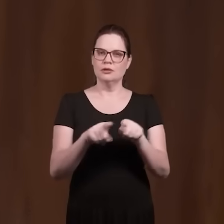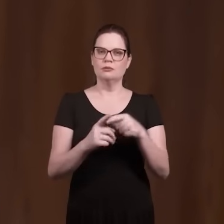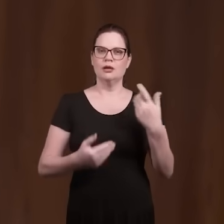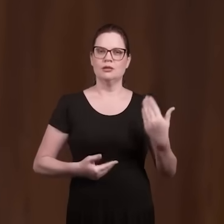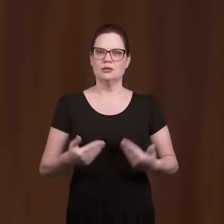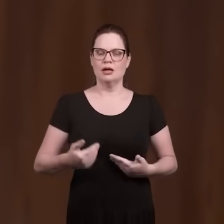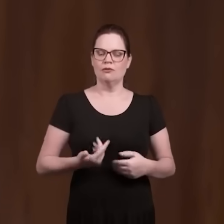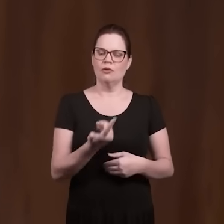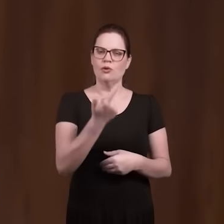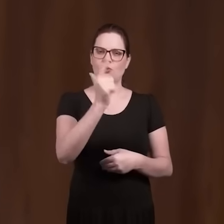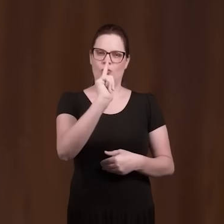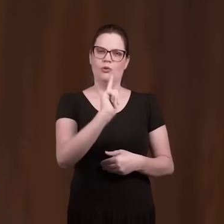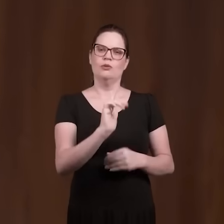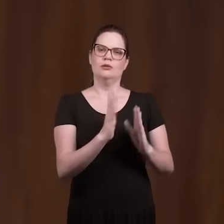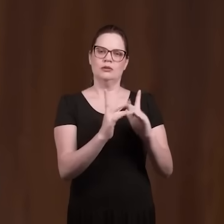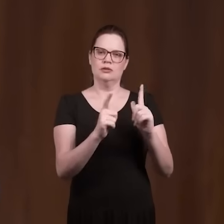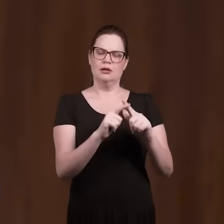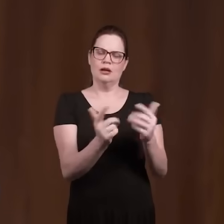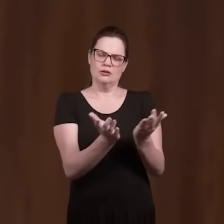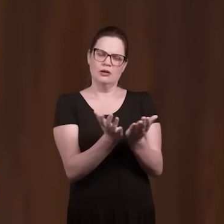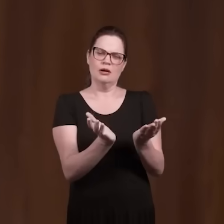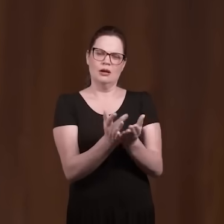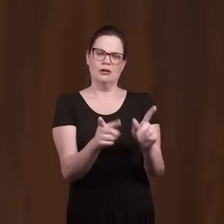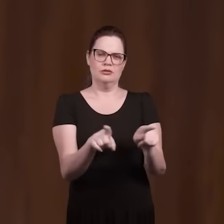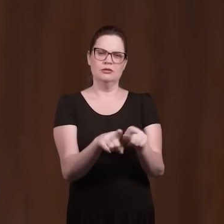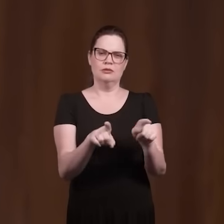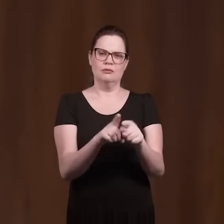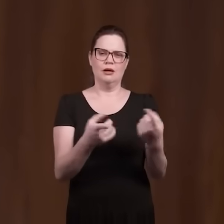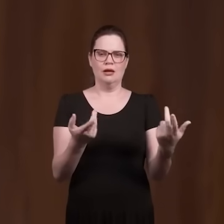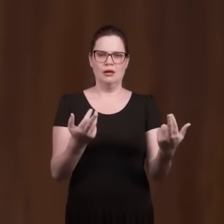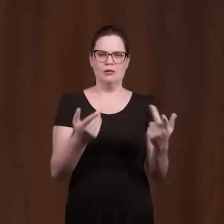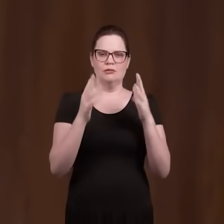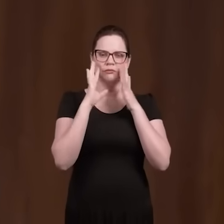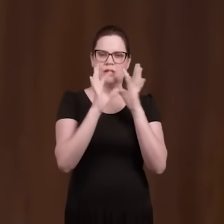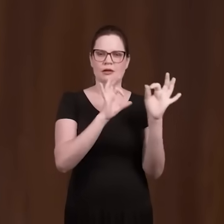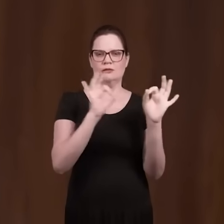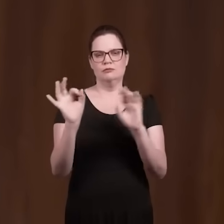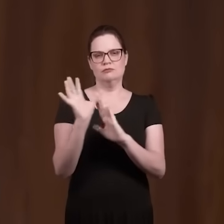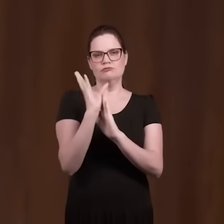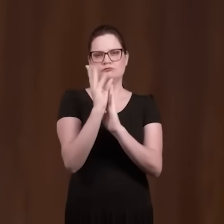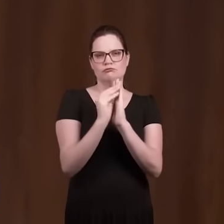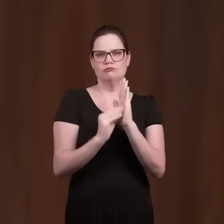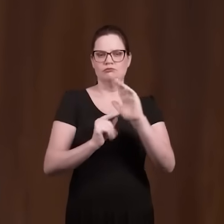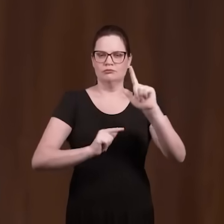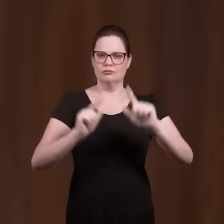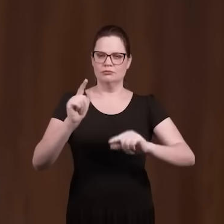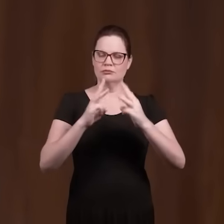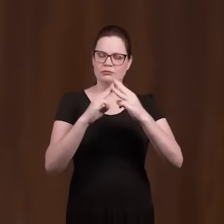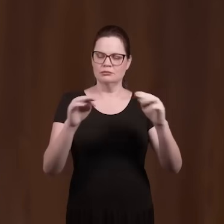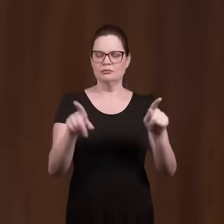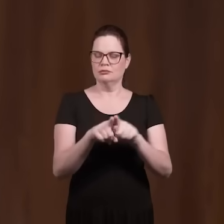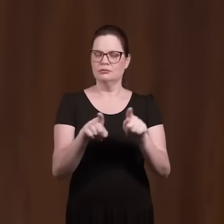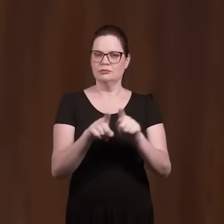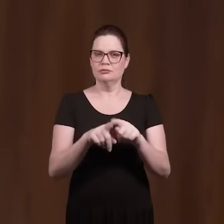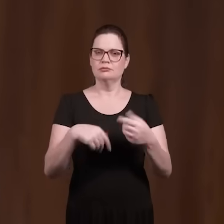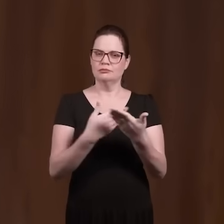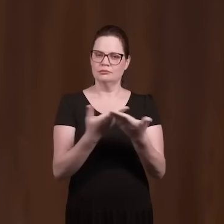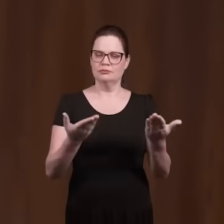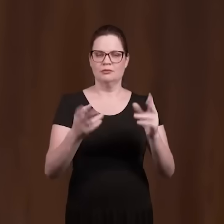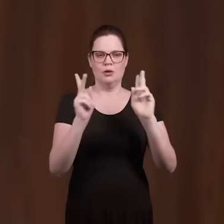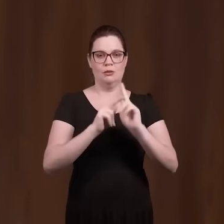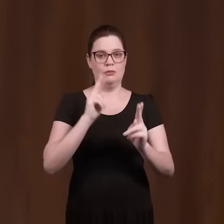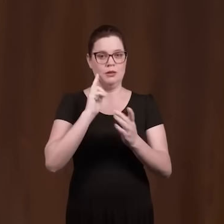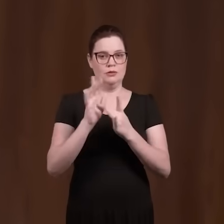também nossos de outras igrejas que participam dos nossos conteúdos, sempre estão conosco também.